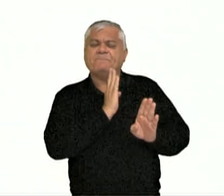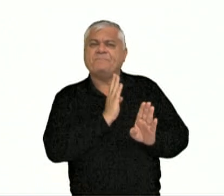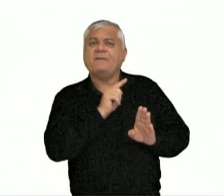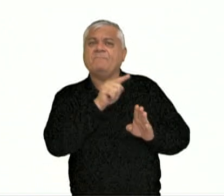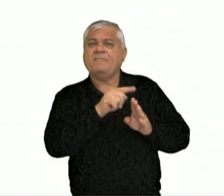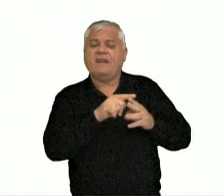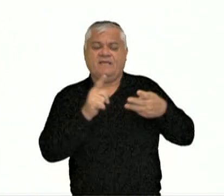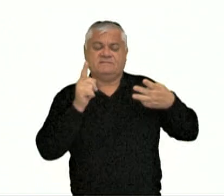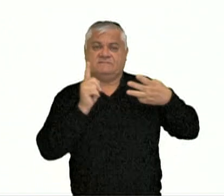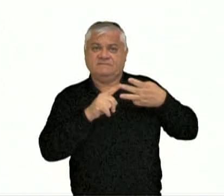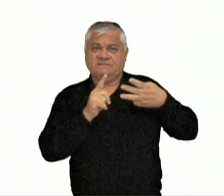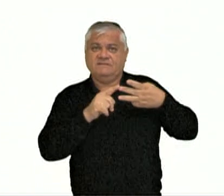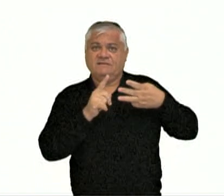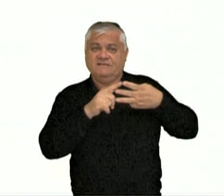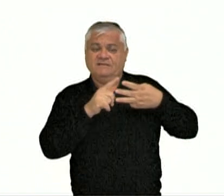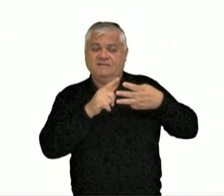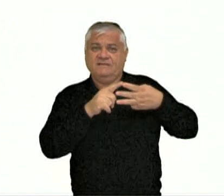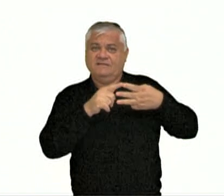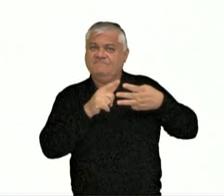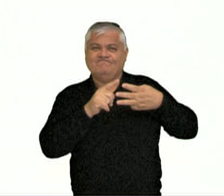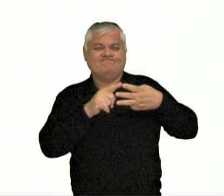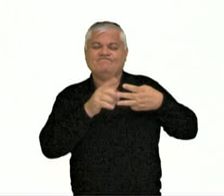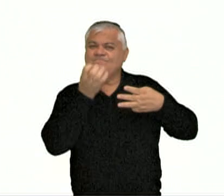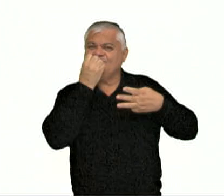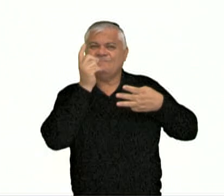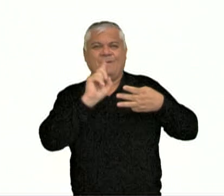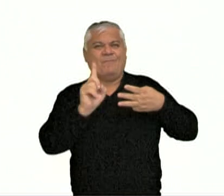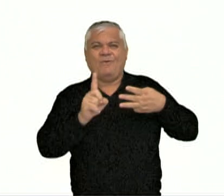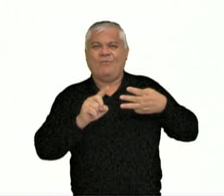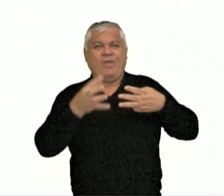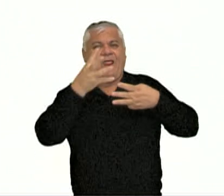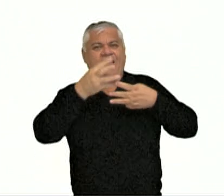pelos néfrons dessa pessoa não está